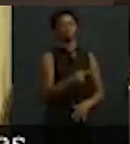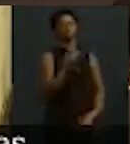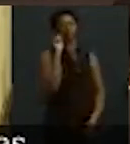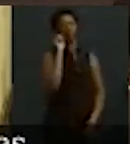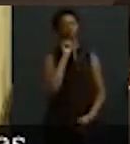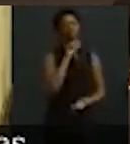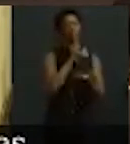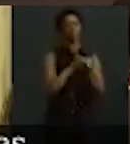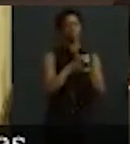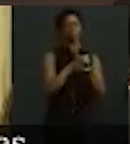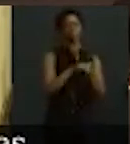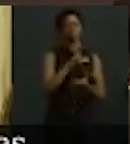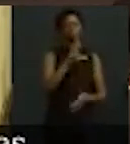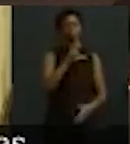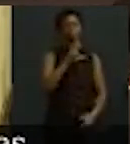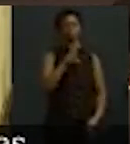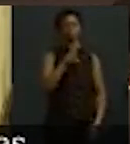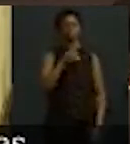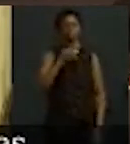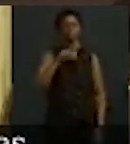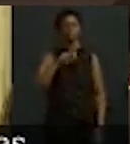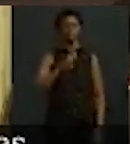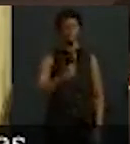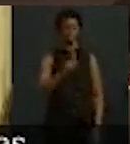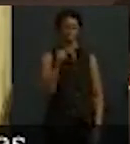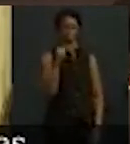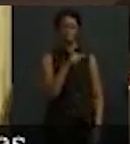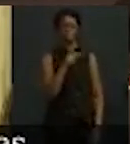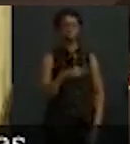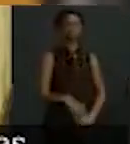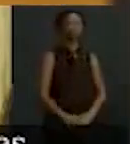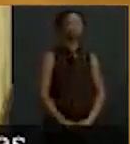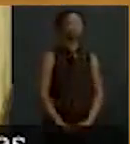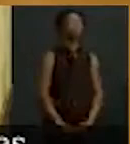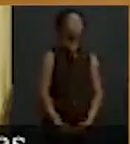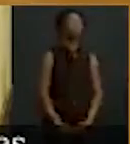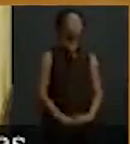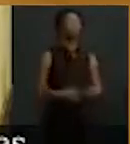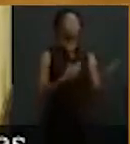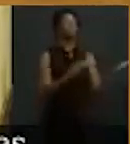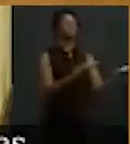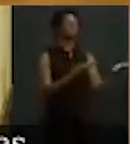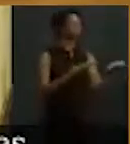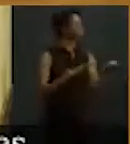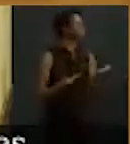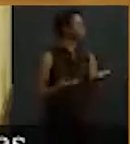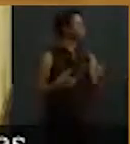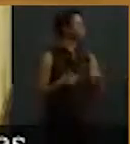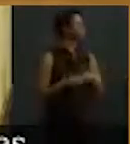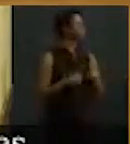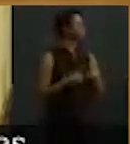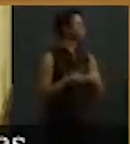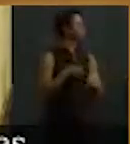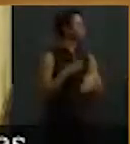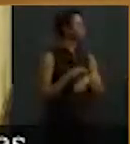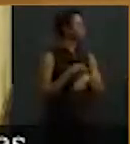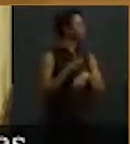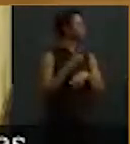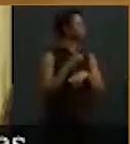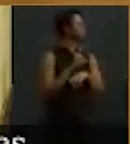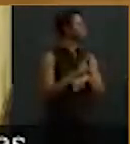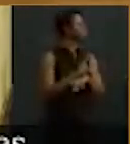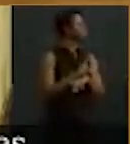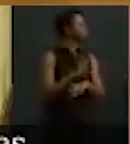Lidiane Batista de Castro, esposa do homenageado. Convidamos o doutor Eduardo da Silva